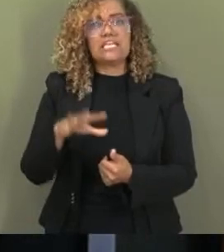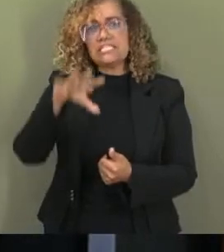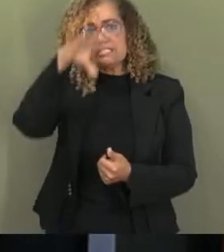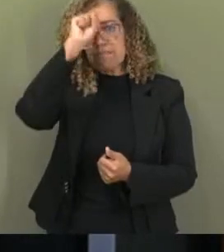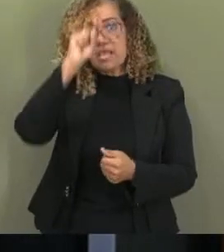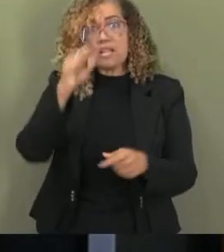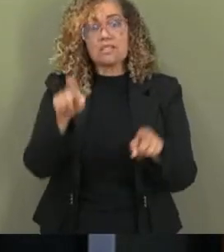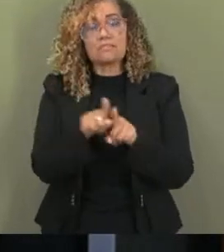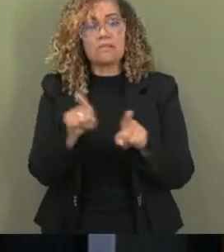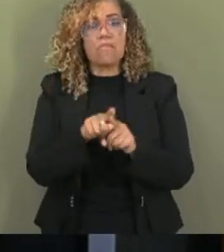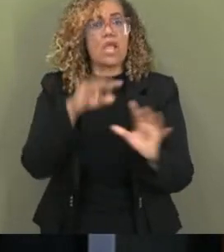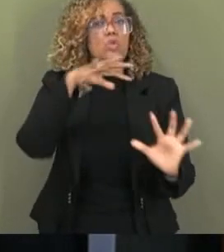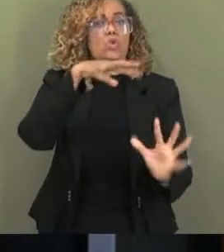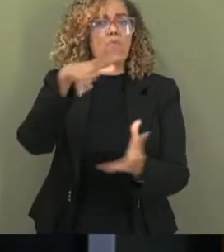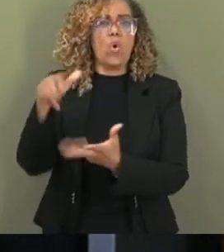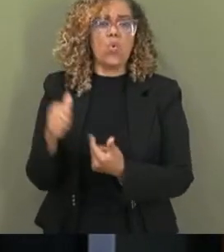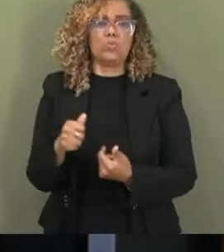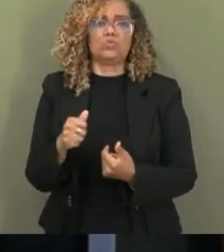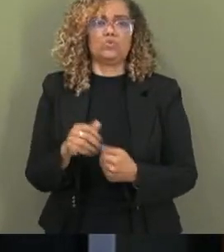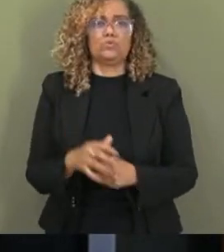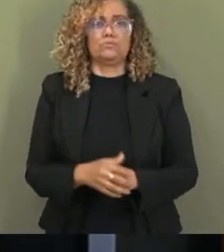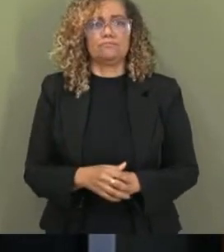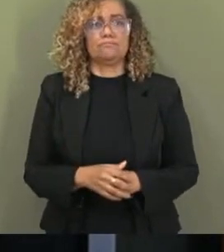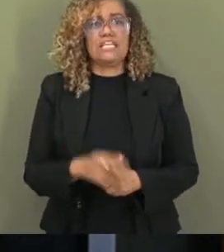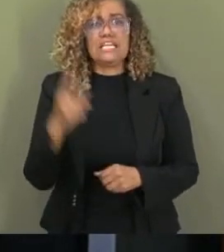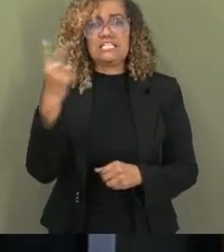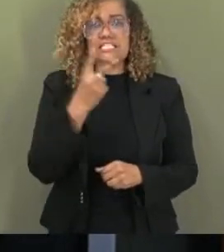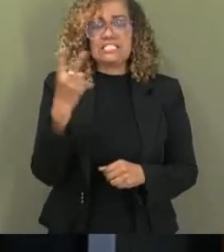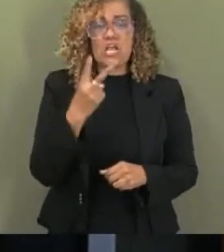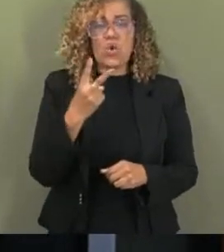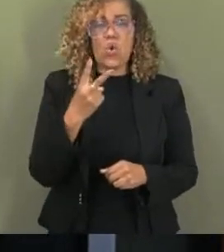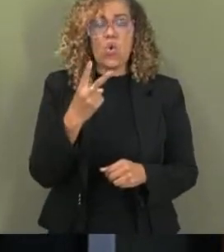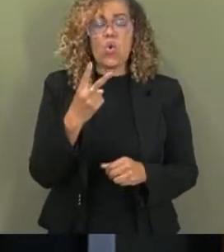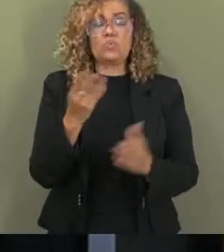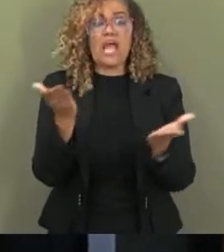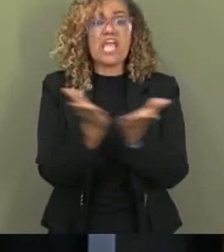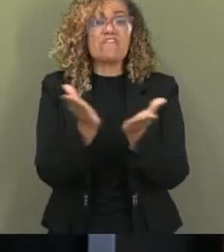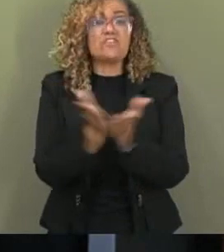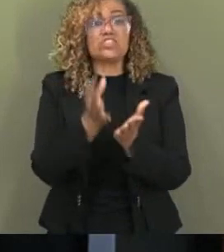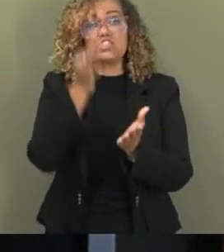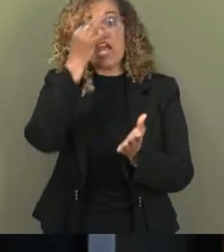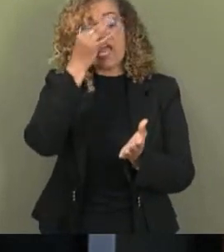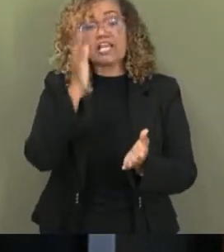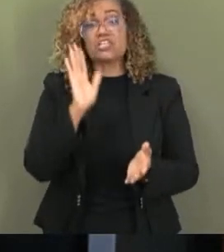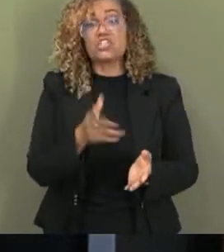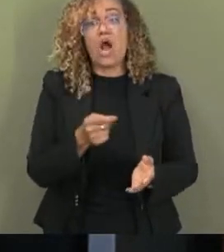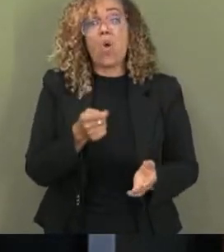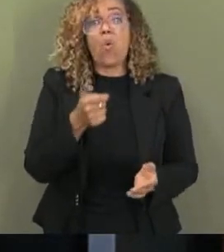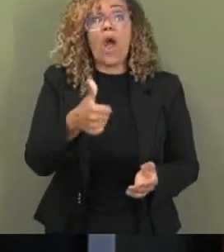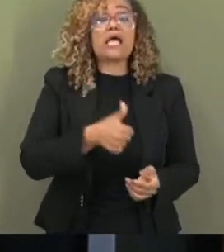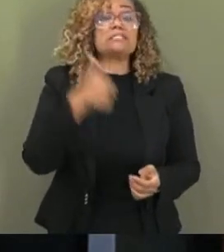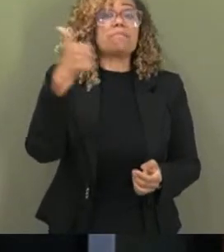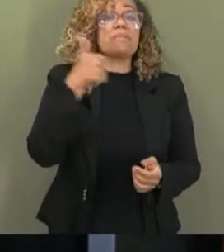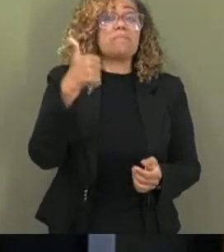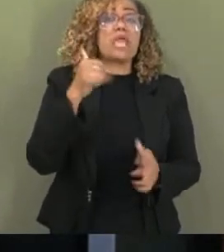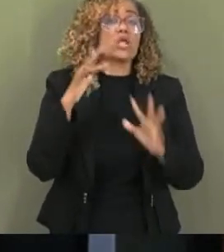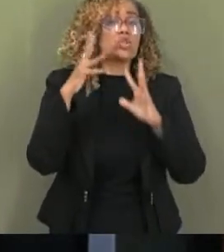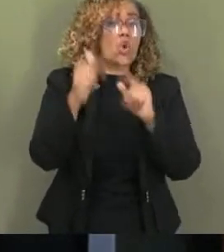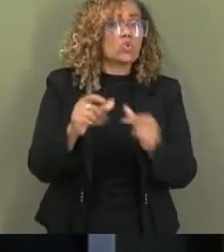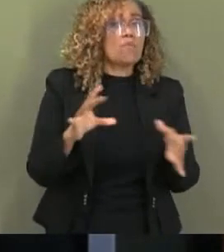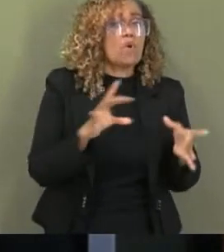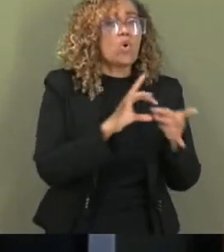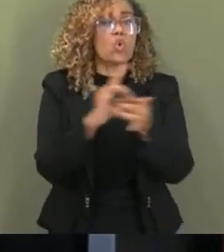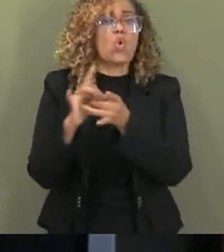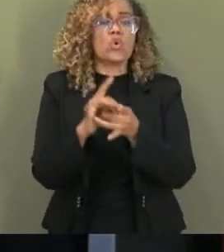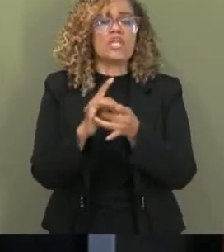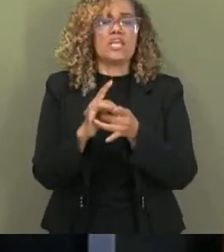espírita do mundo, a segunda maior nação evangélica, já chegando na primeira, todo mundo unido, e é